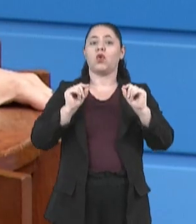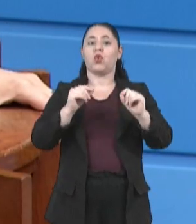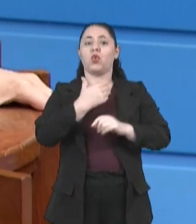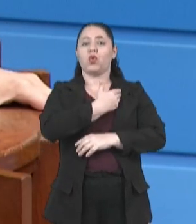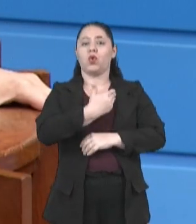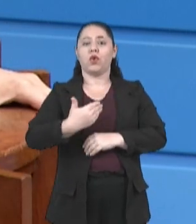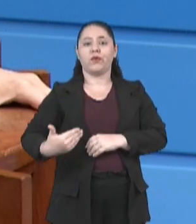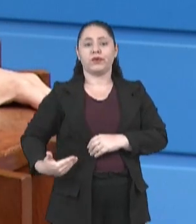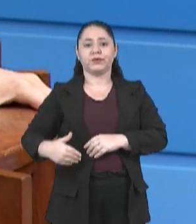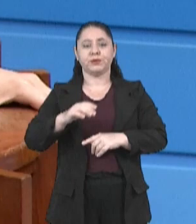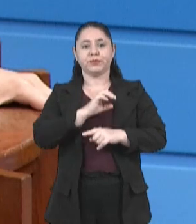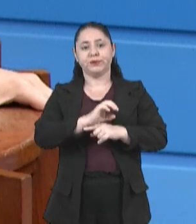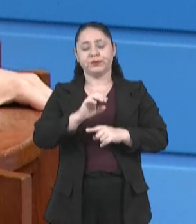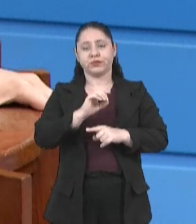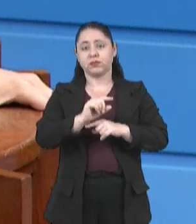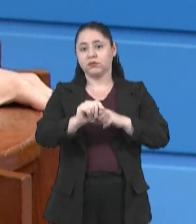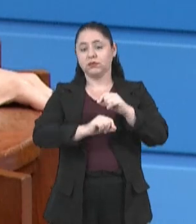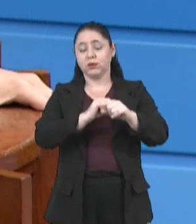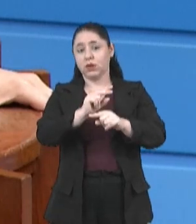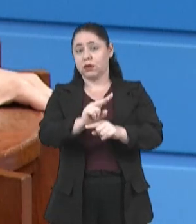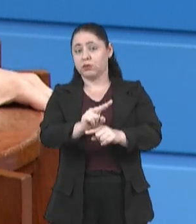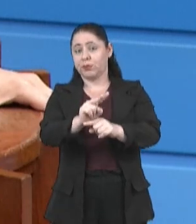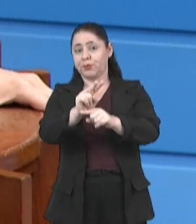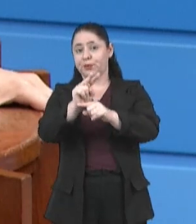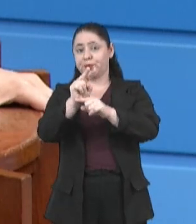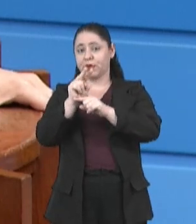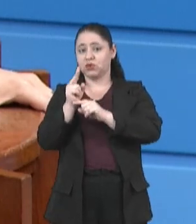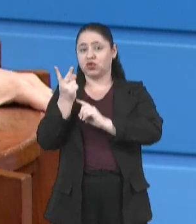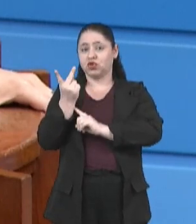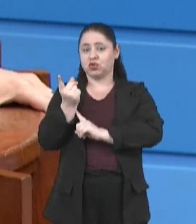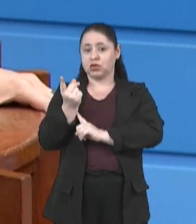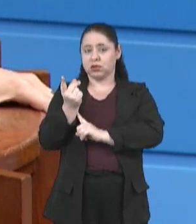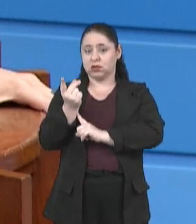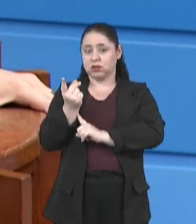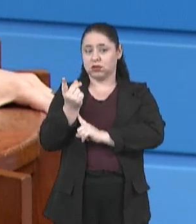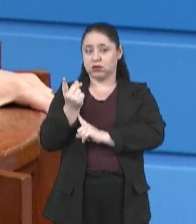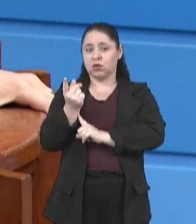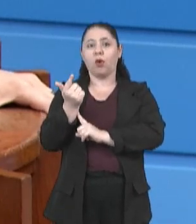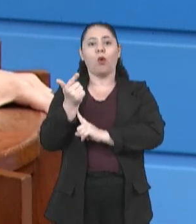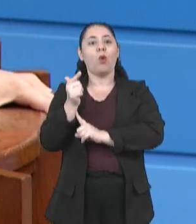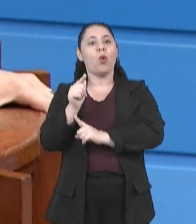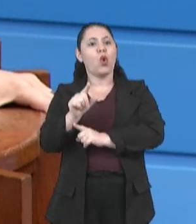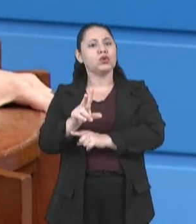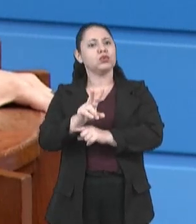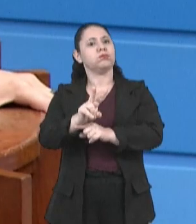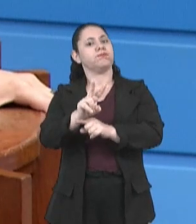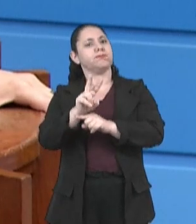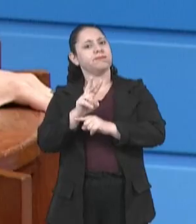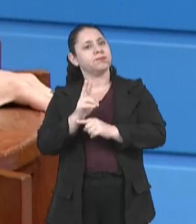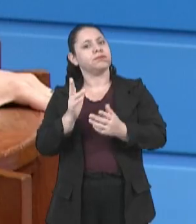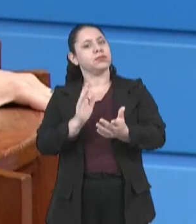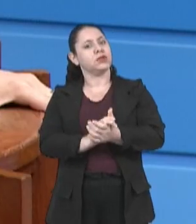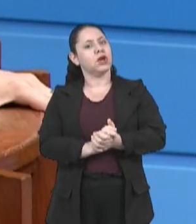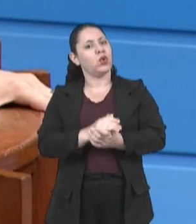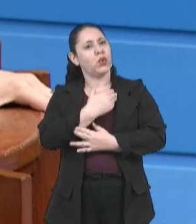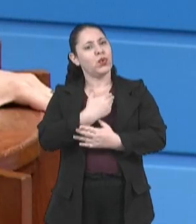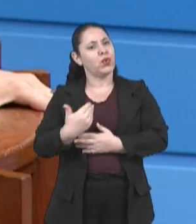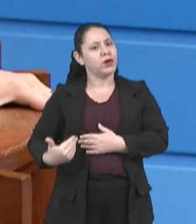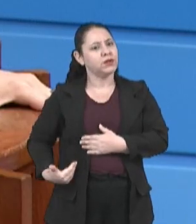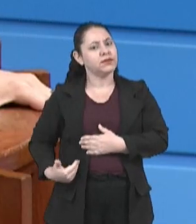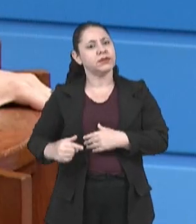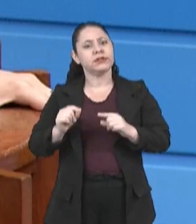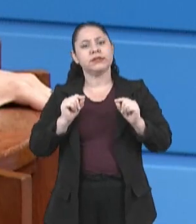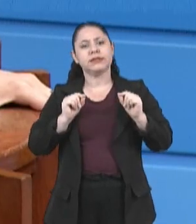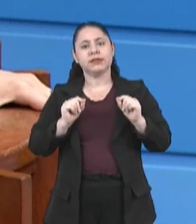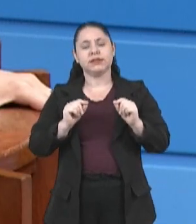o governo do Estado a contrair empréstimo. Mais um empréstimo que esse governo